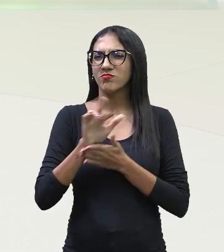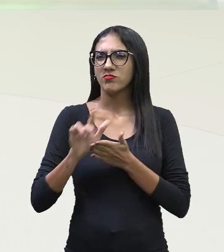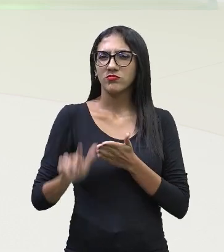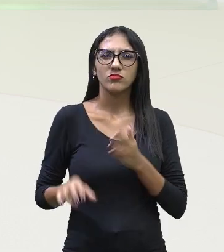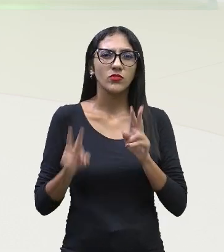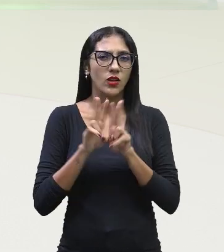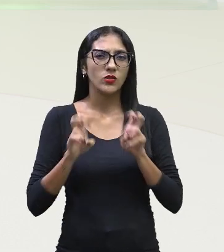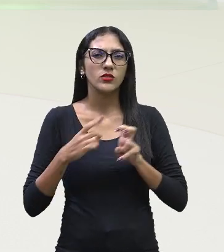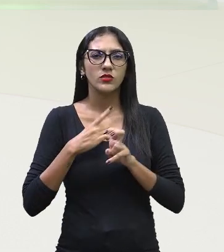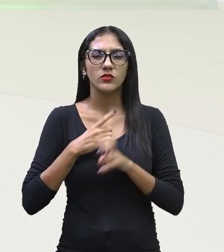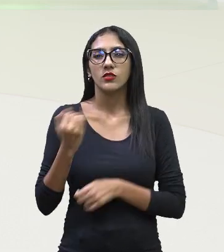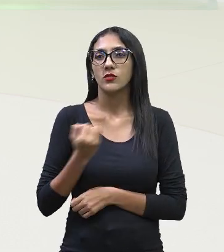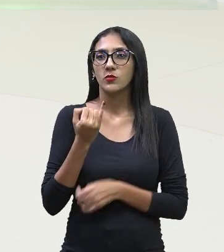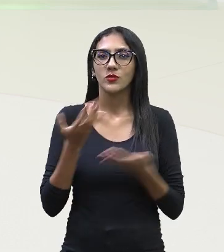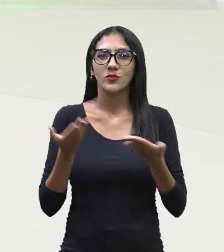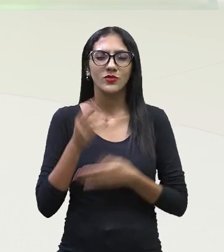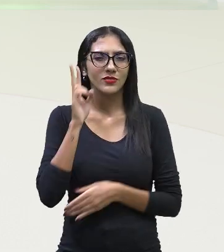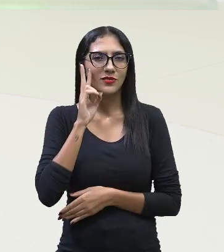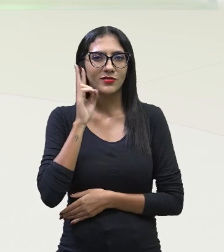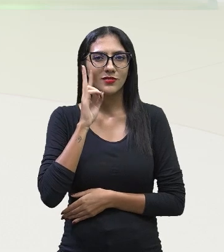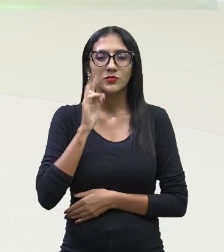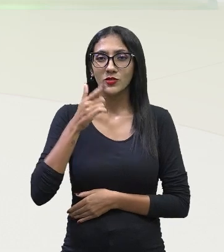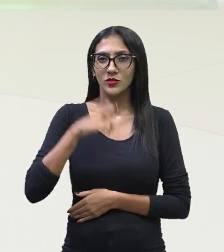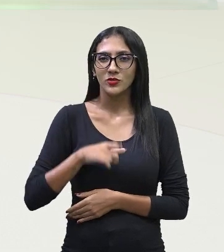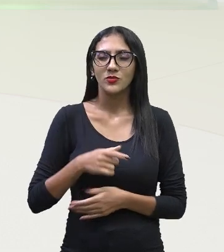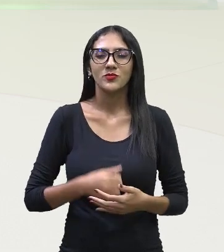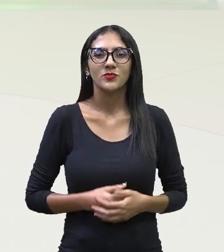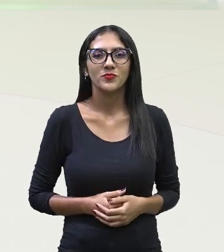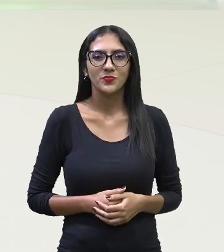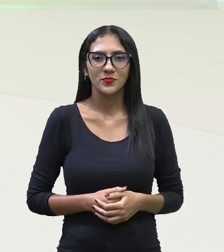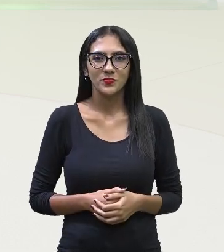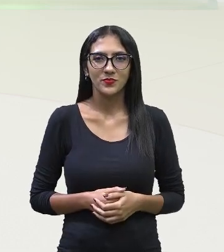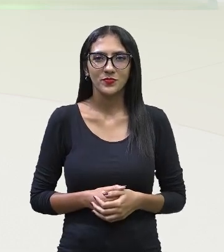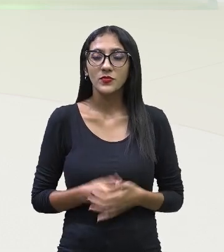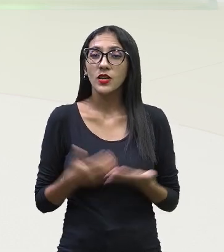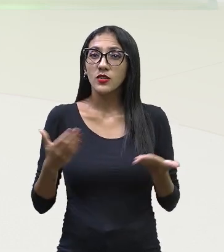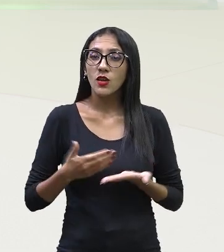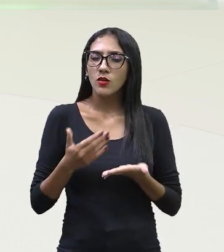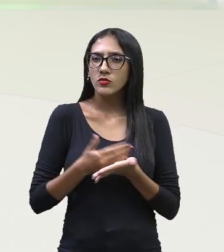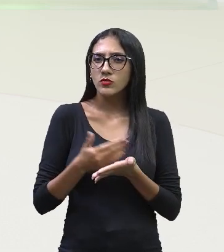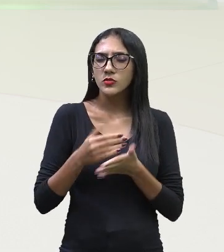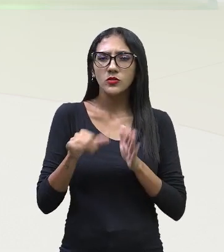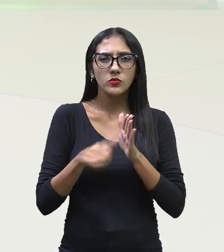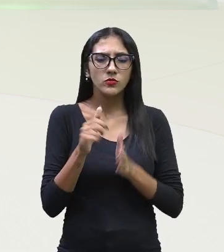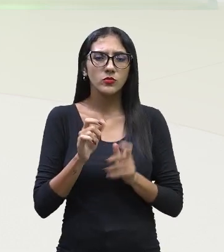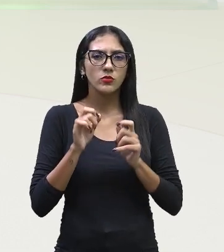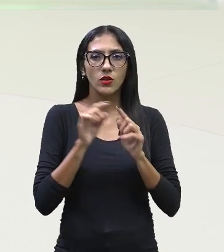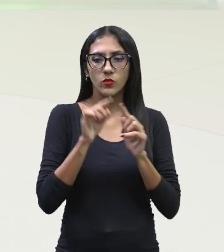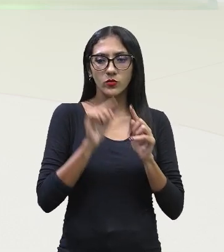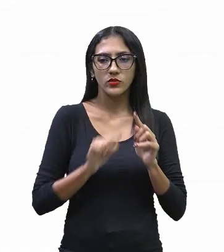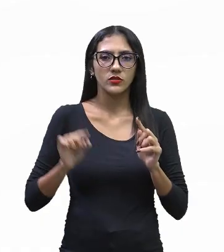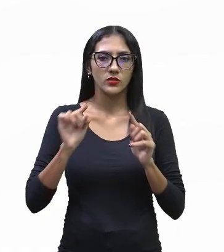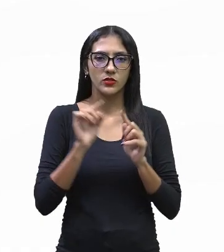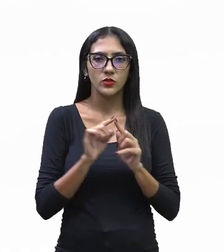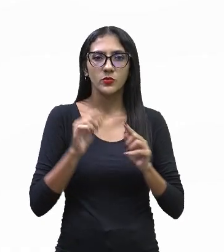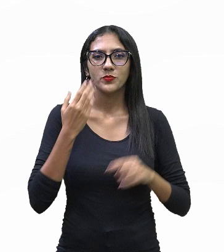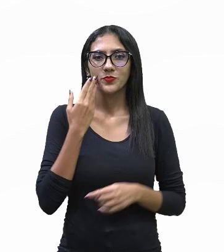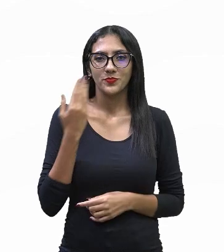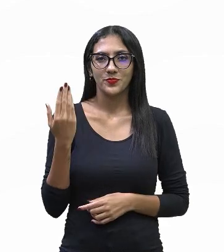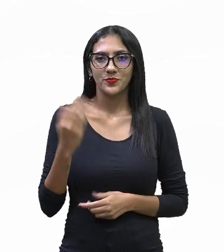assuntos que serão abordados aqui na aula, tá? E aí vamos iniciar com os ciclos biogeoquímicos, olha só.